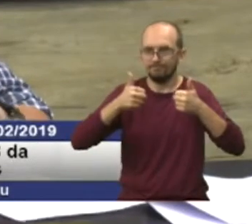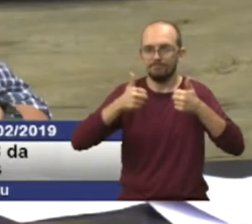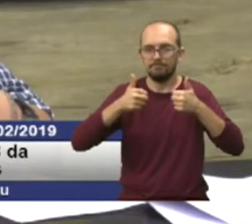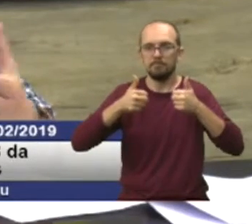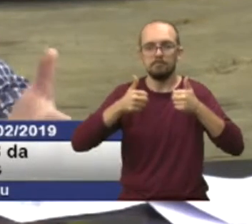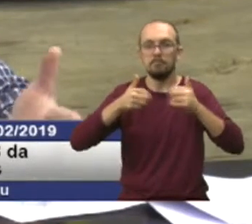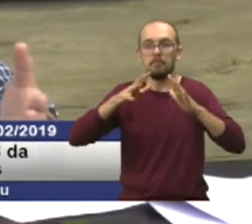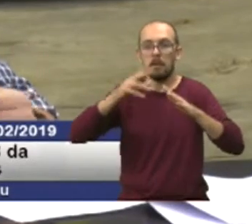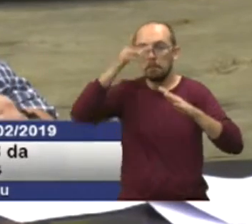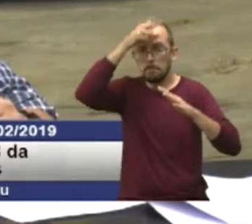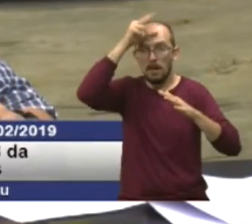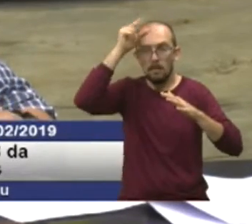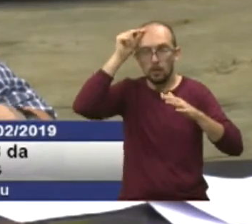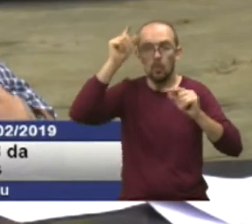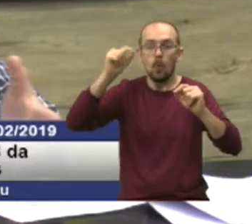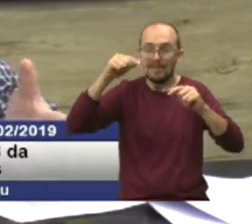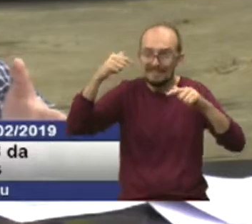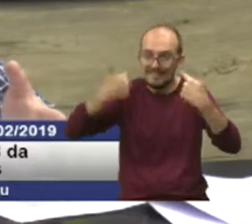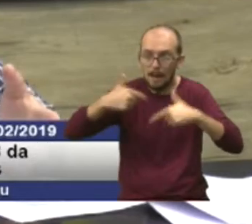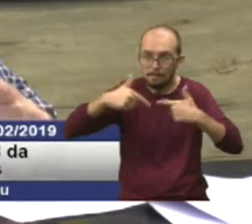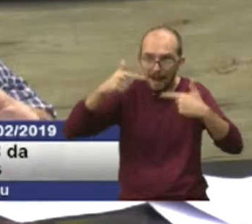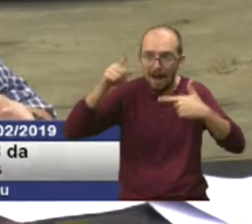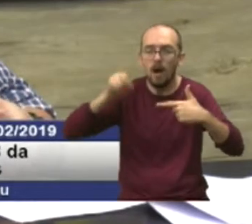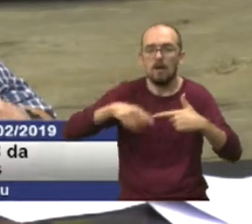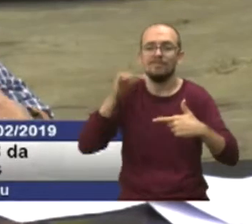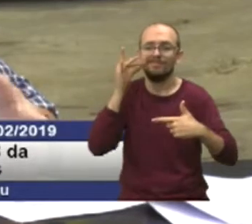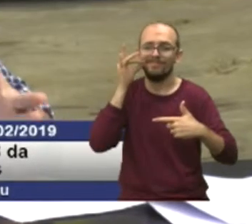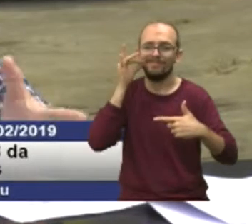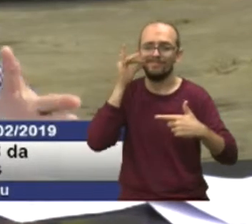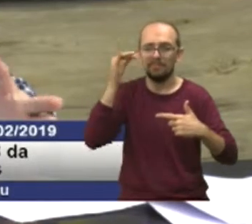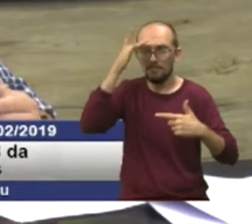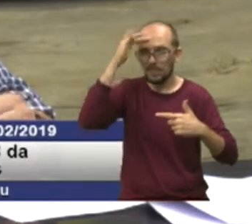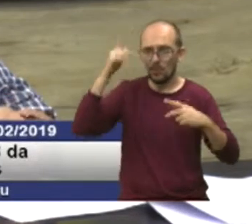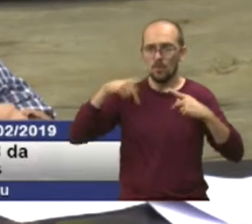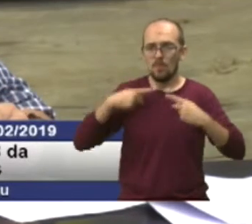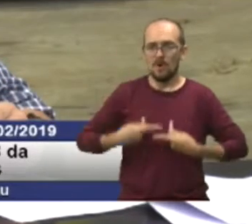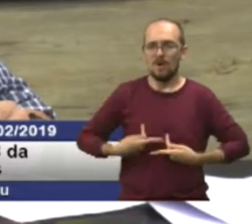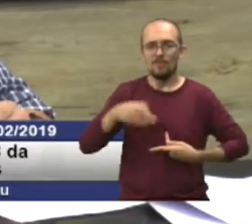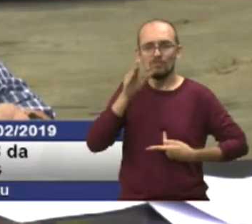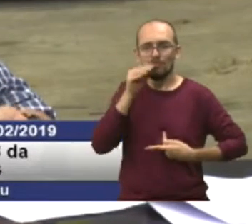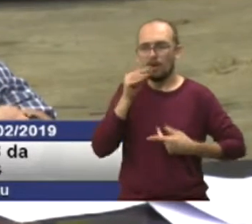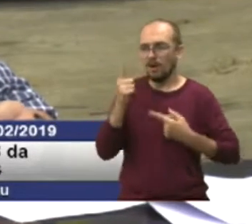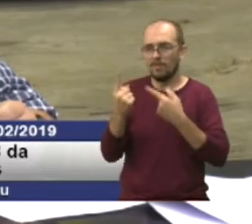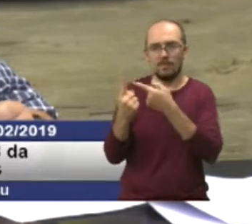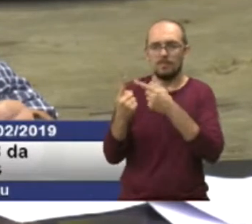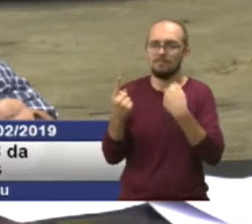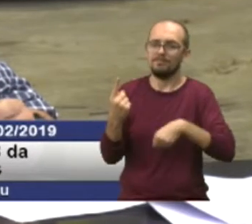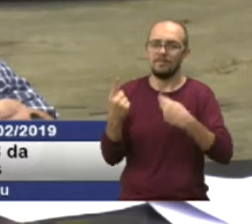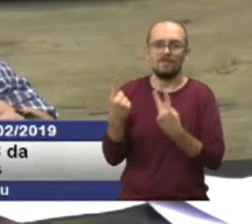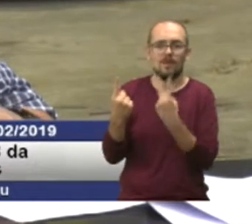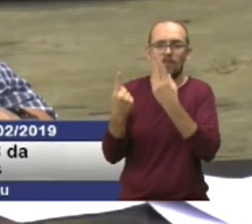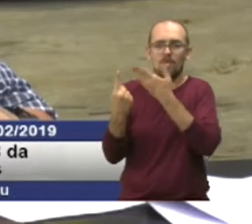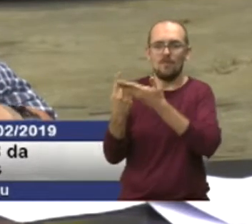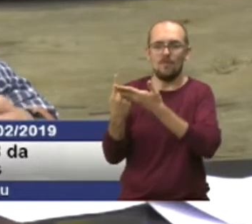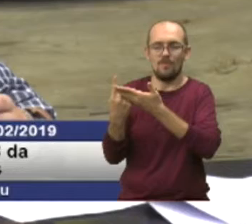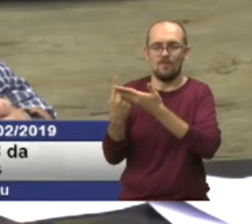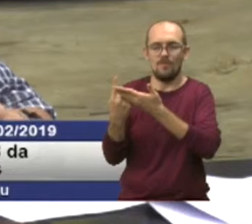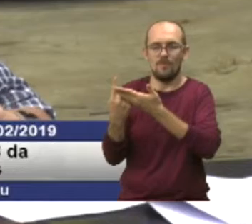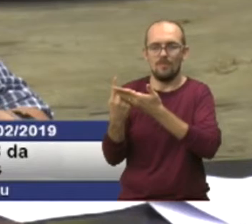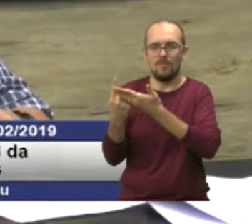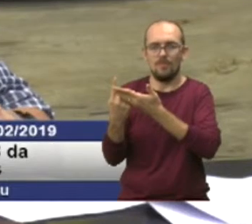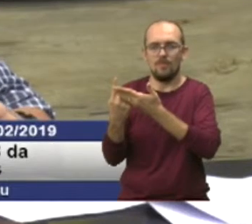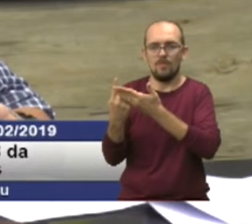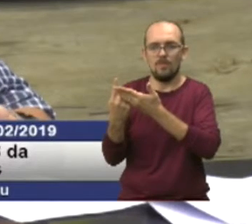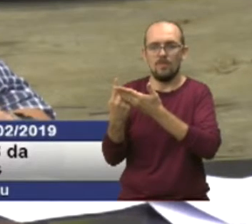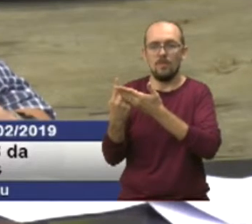né, quem faz o dia a dia é cada funcionário e nós dependemos de cada funcionário. E, na